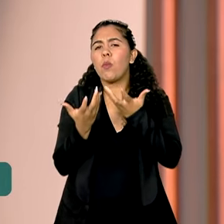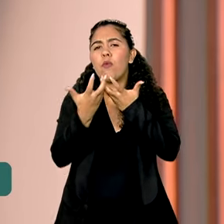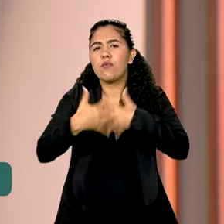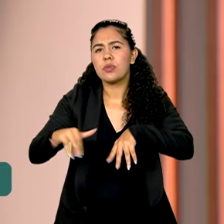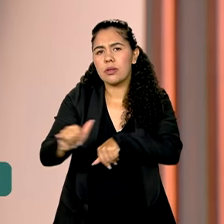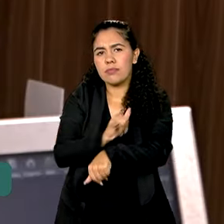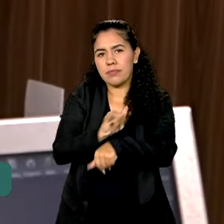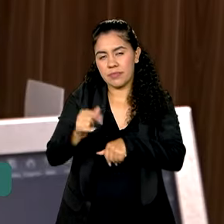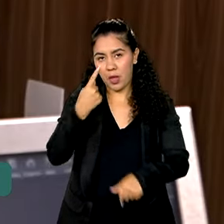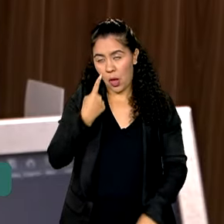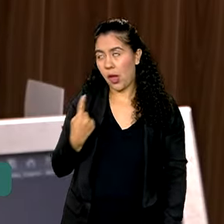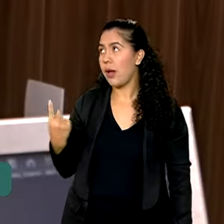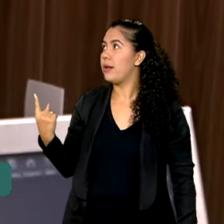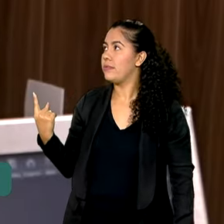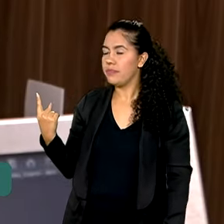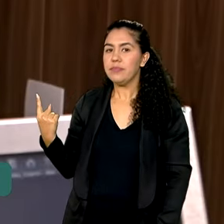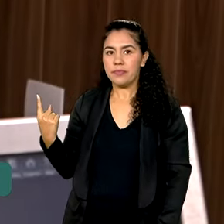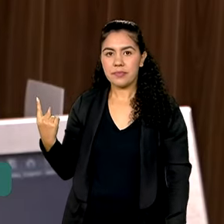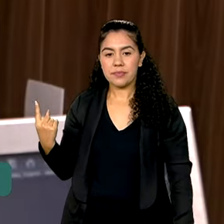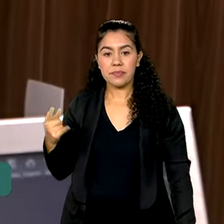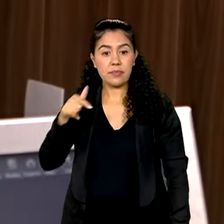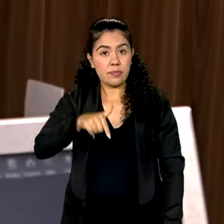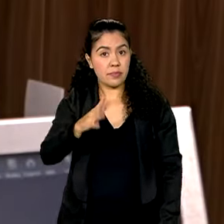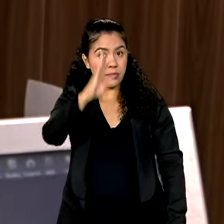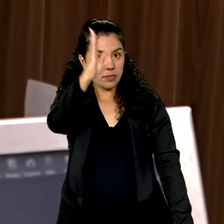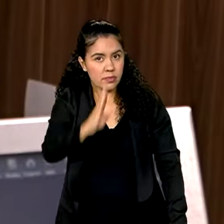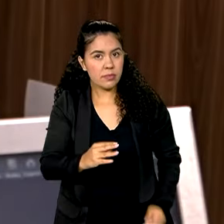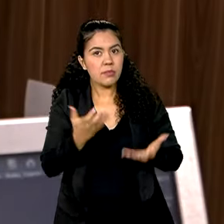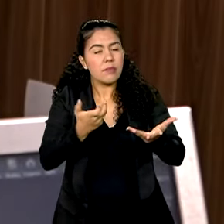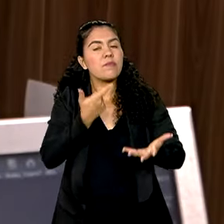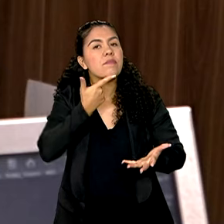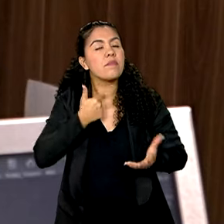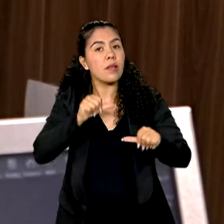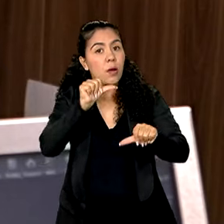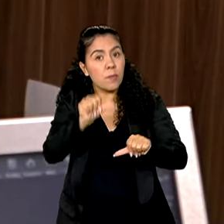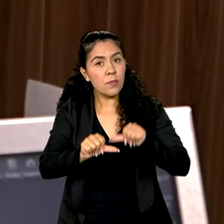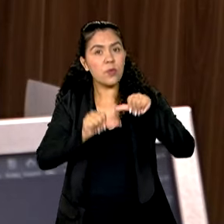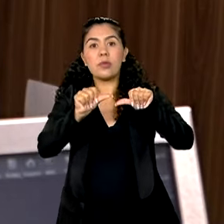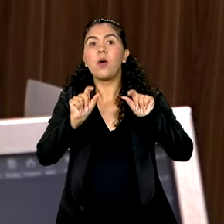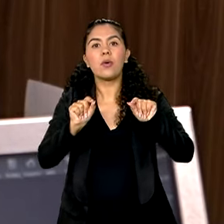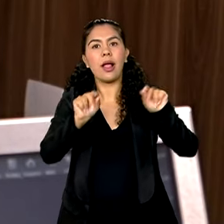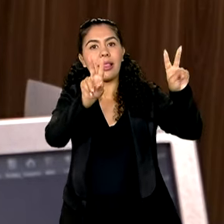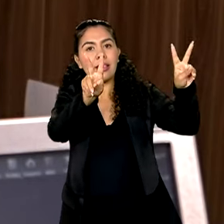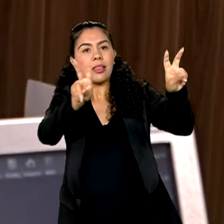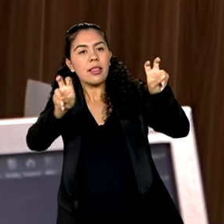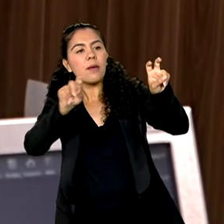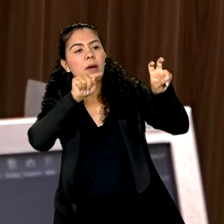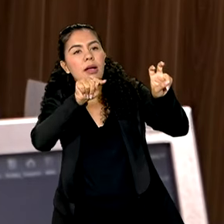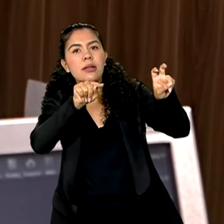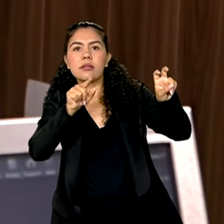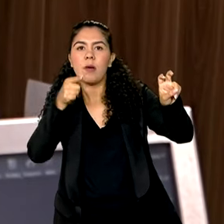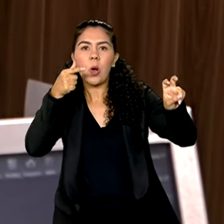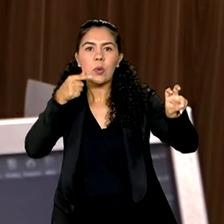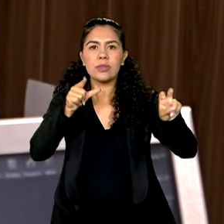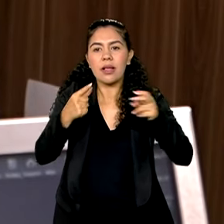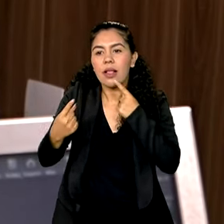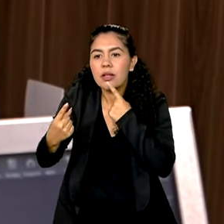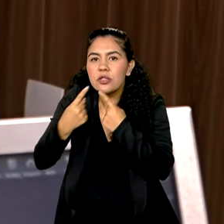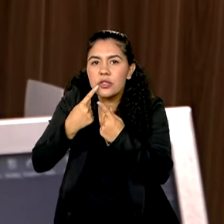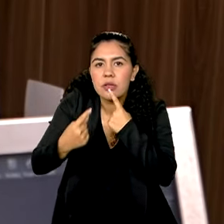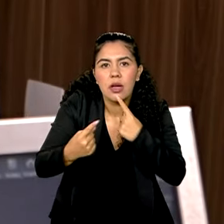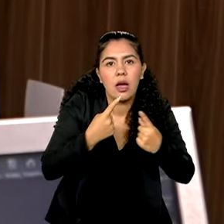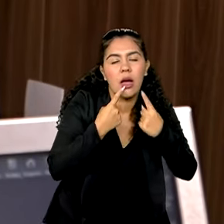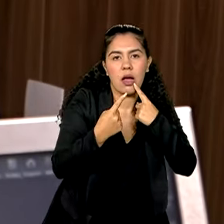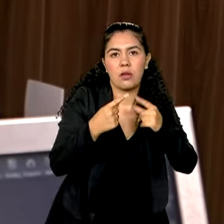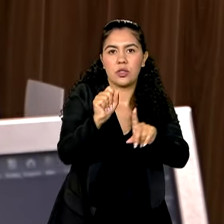mecanismo. O governo brasileiro quer transformar esse tema num tema de diálogo da sociedade, para que